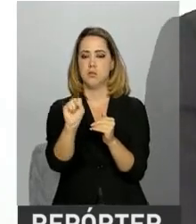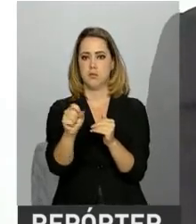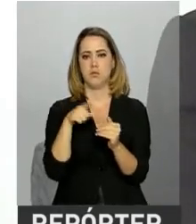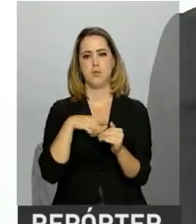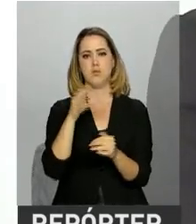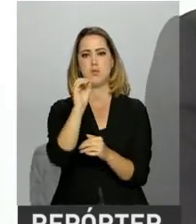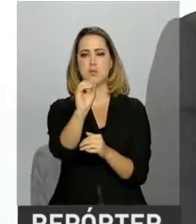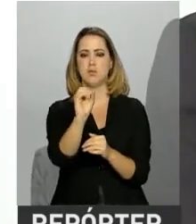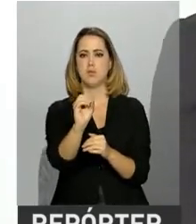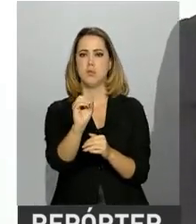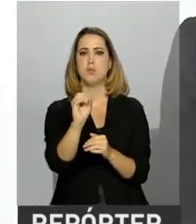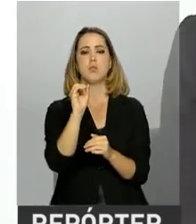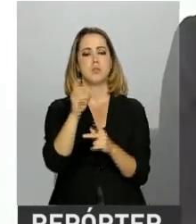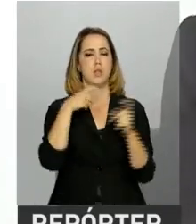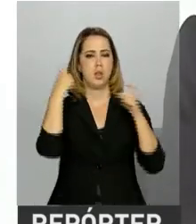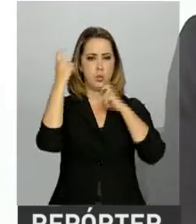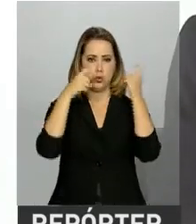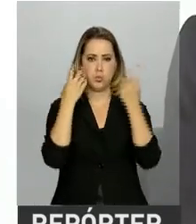00